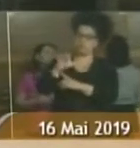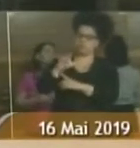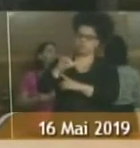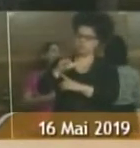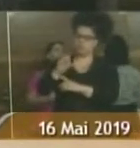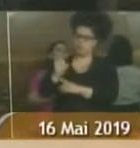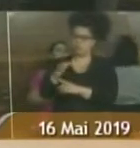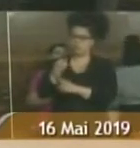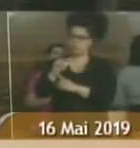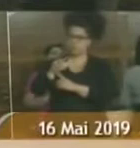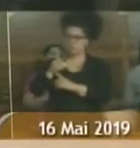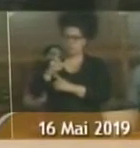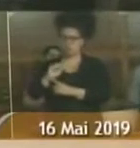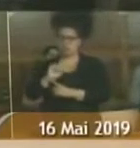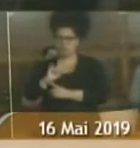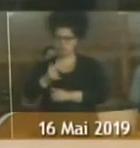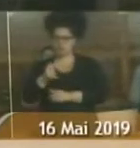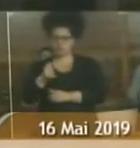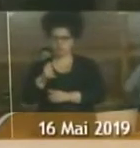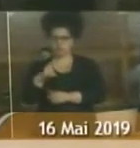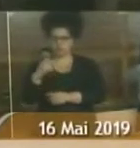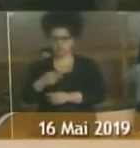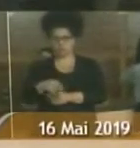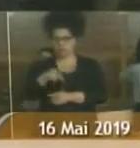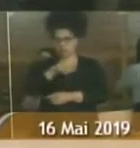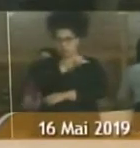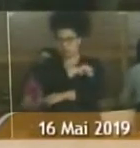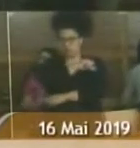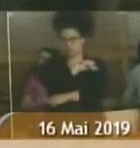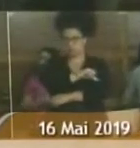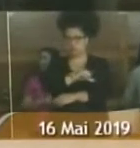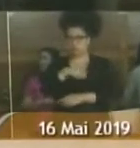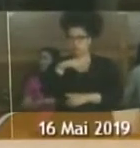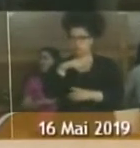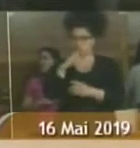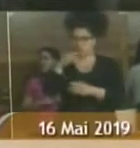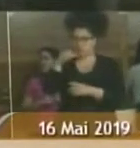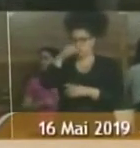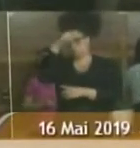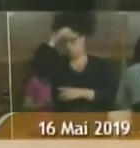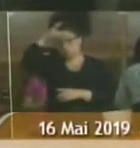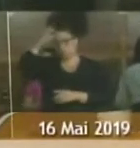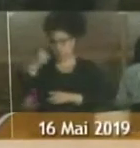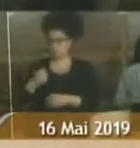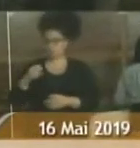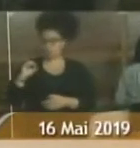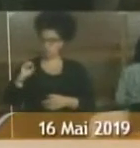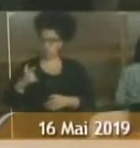Lima, Japuíba, 2º Distrito, Angra dos Reis, Rio de Janeiro, cadastrado na Prefeitura, sob o número